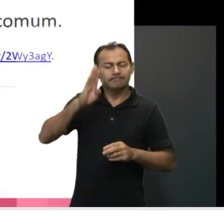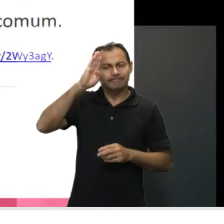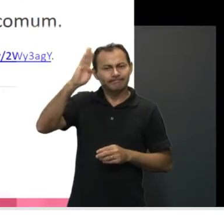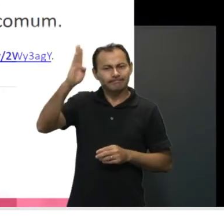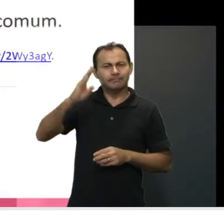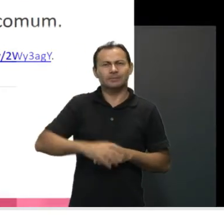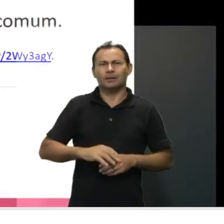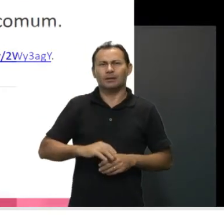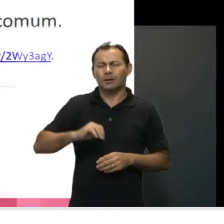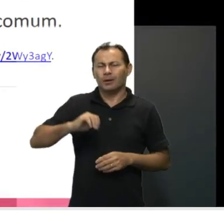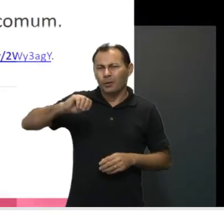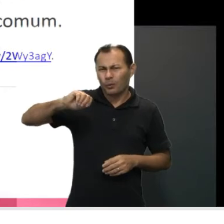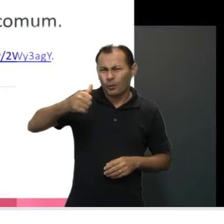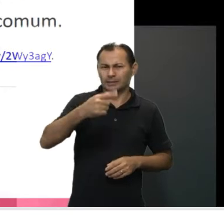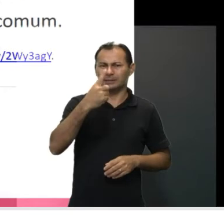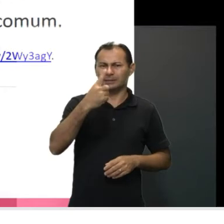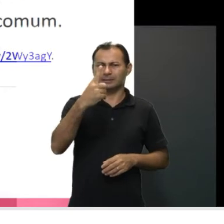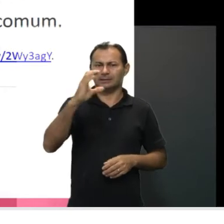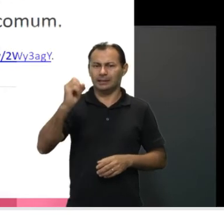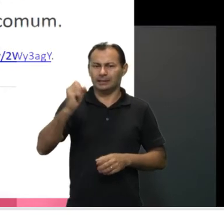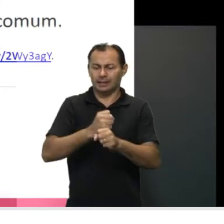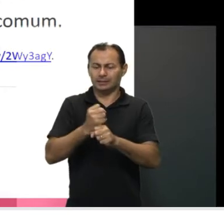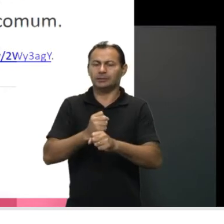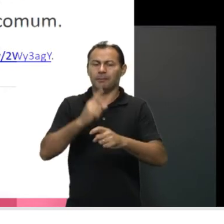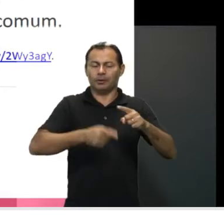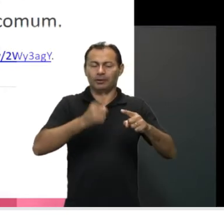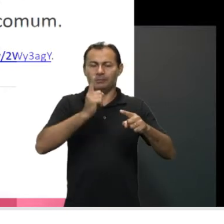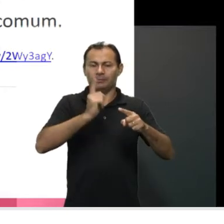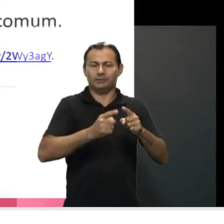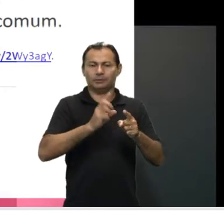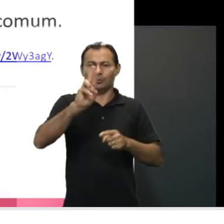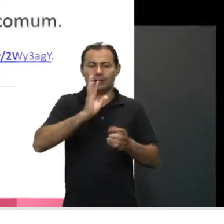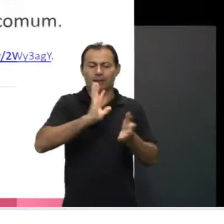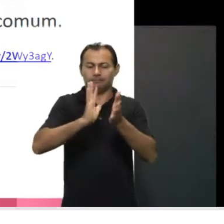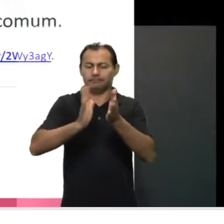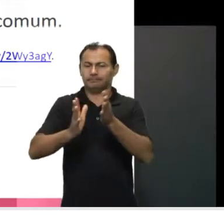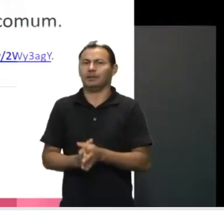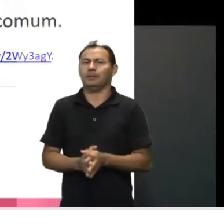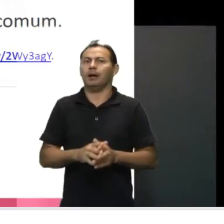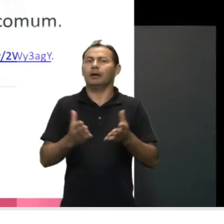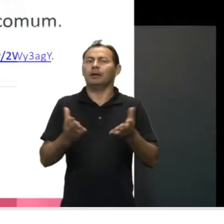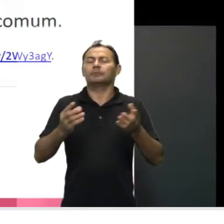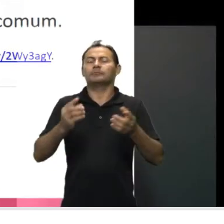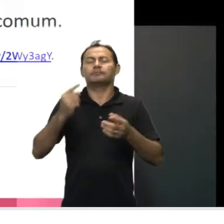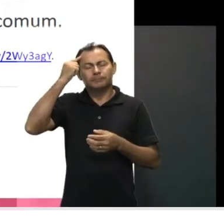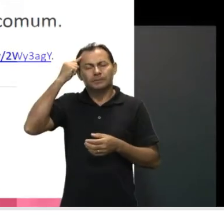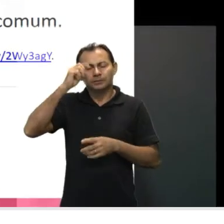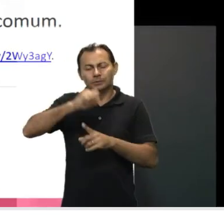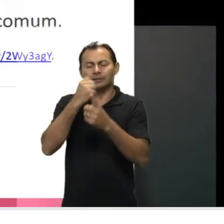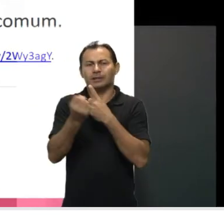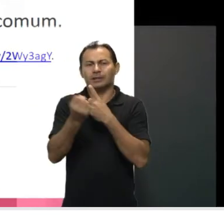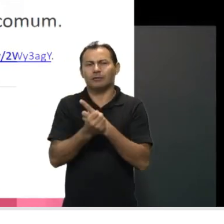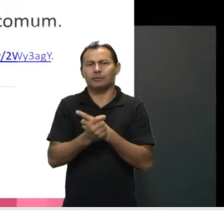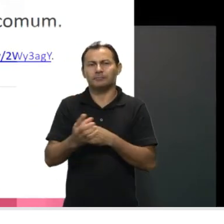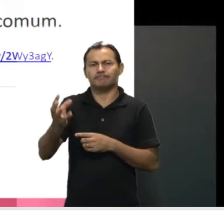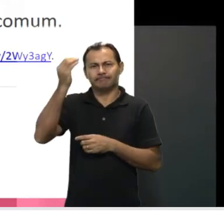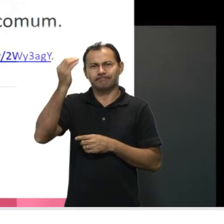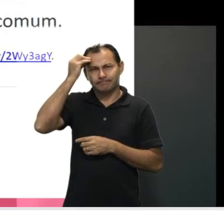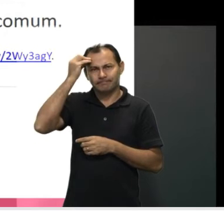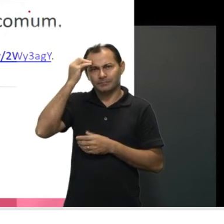proibição da Libras, no imaginário social, isso foi cristalizado sem um respaldo científico,